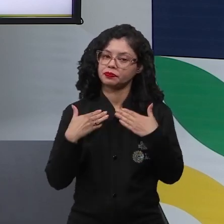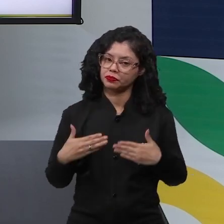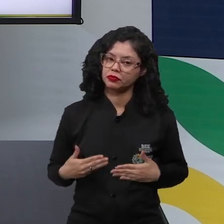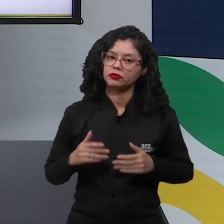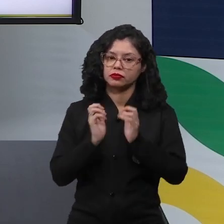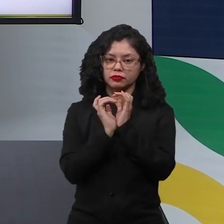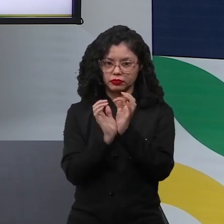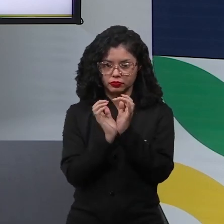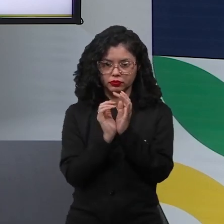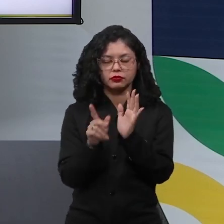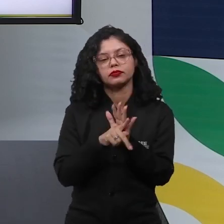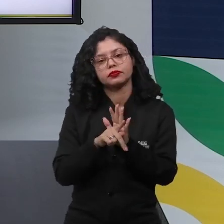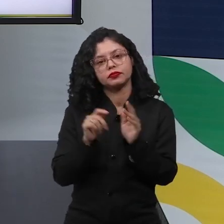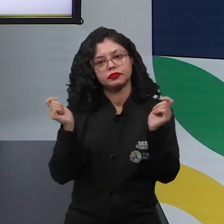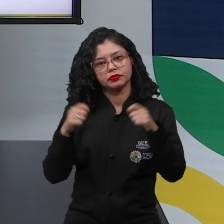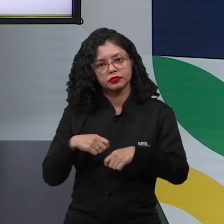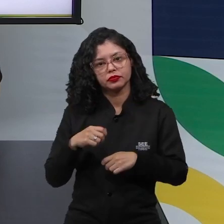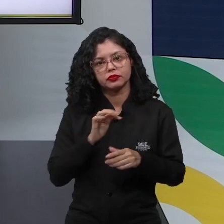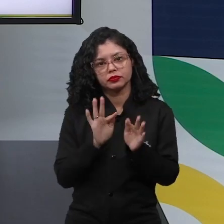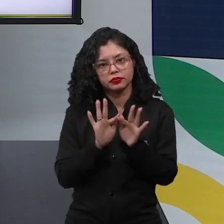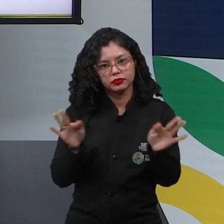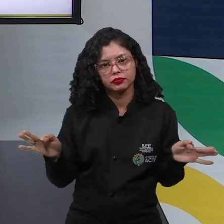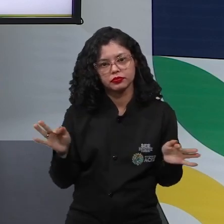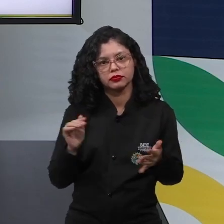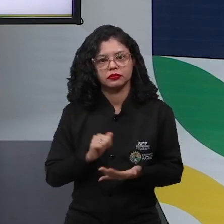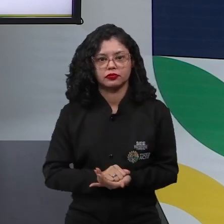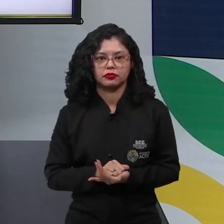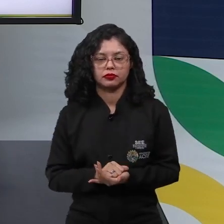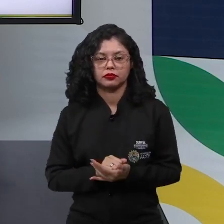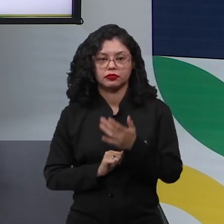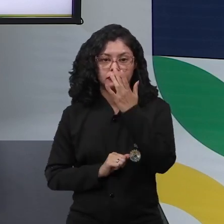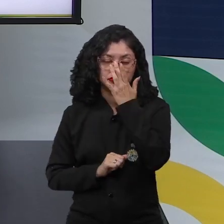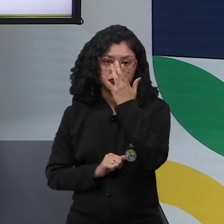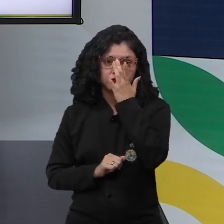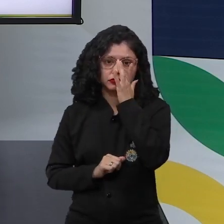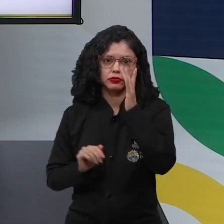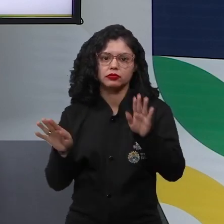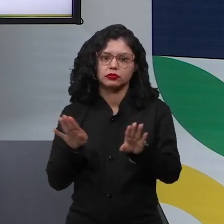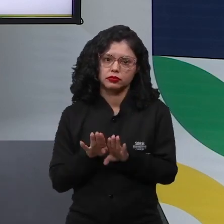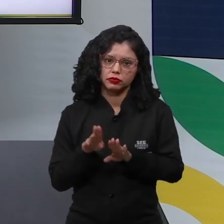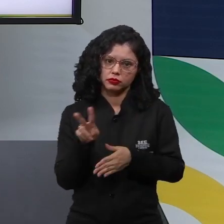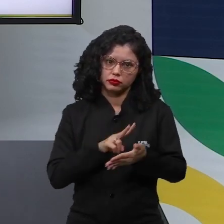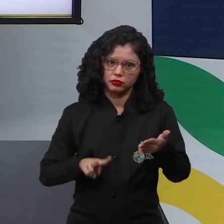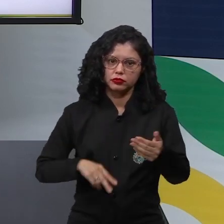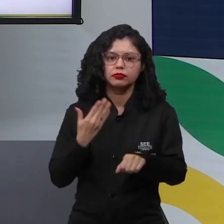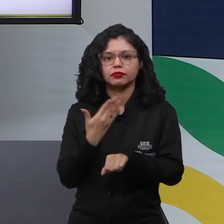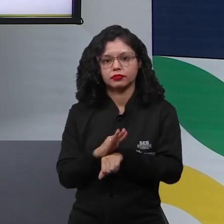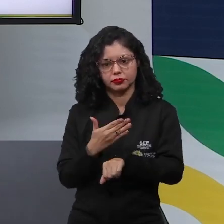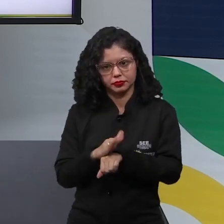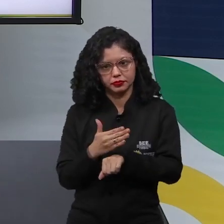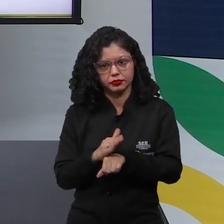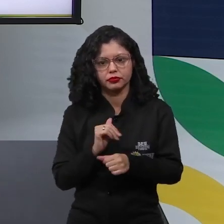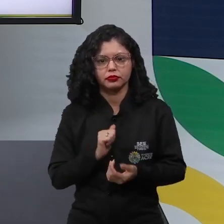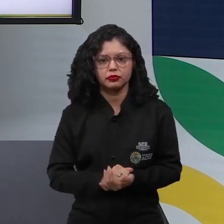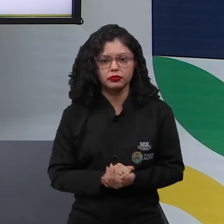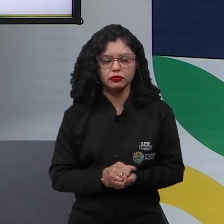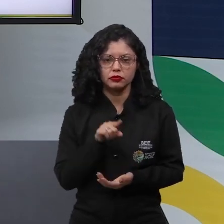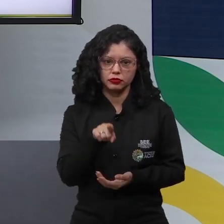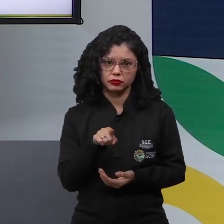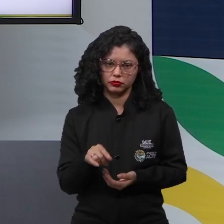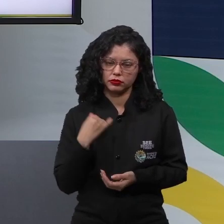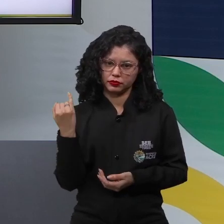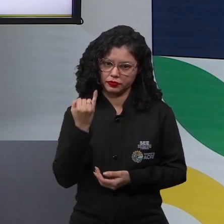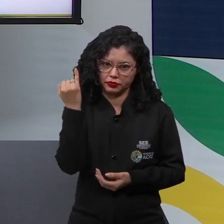seu cérebro. Por isso que aquela frase faz todo sentido. Ler também é um exercício. E isso é